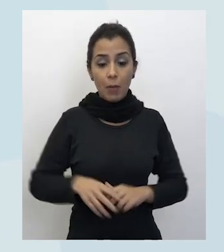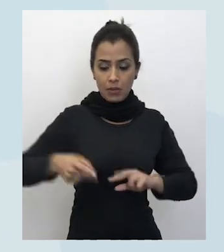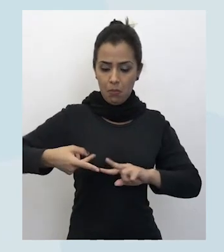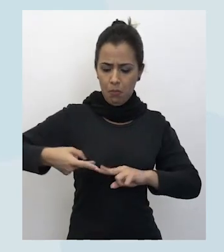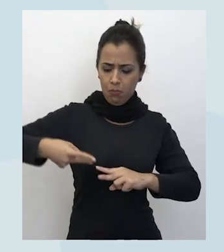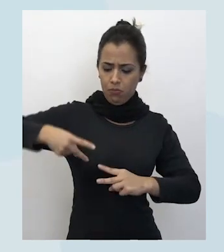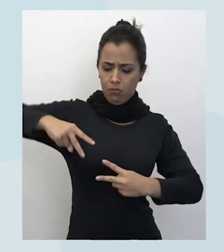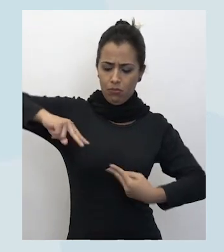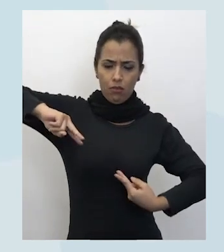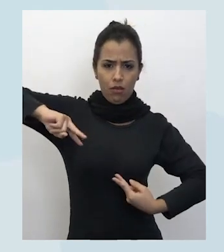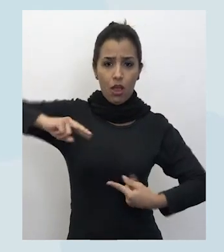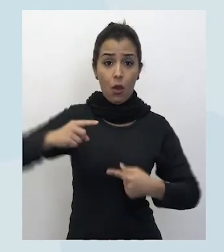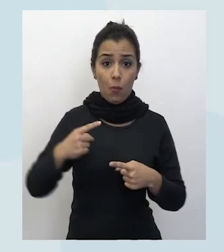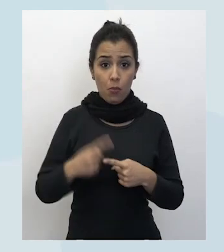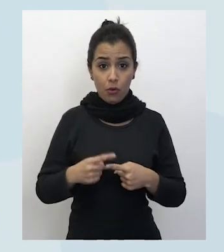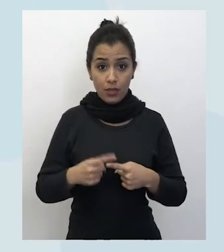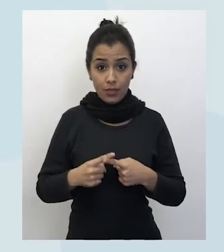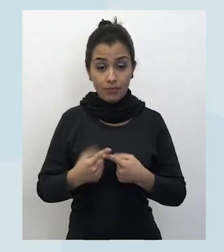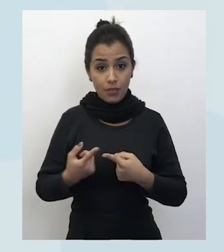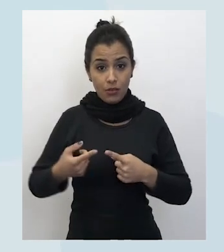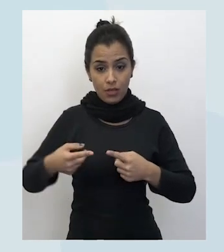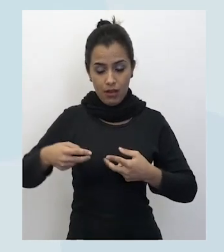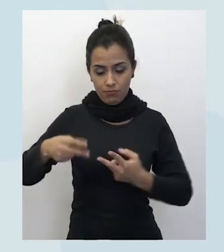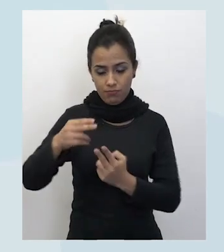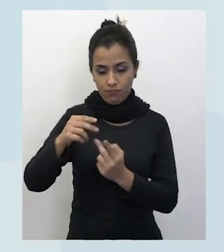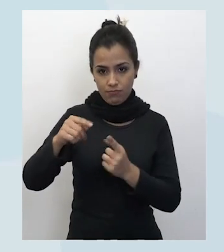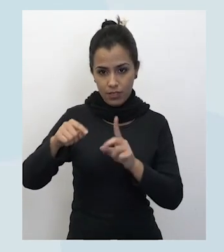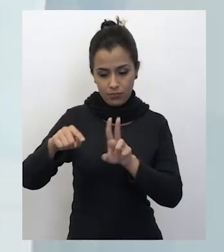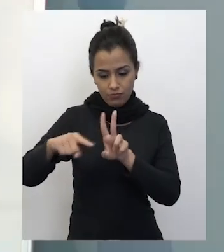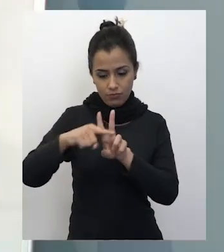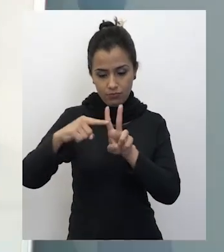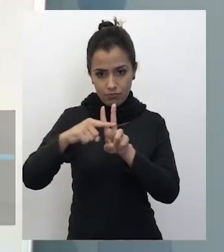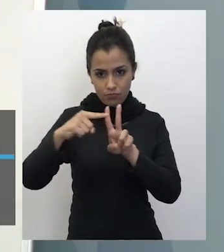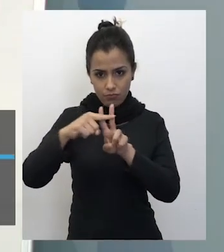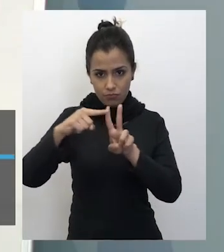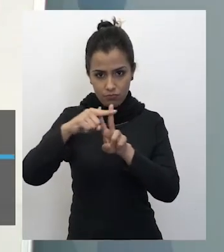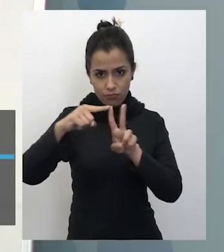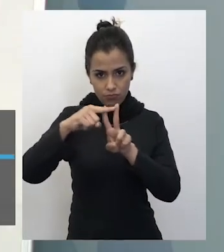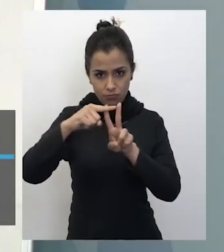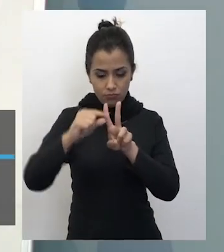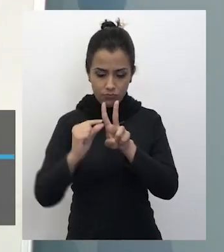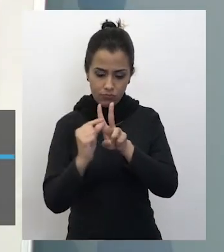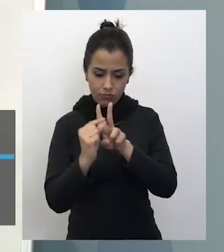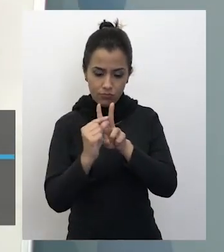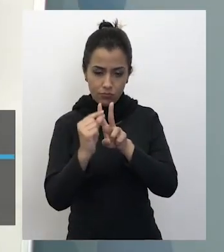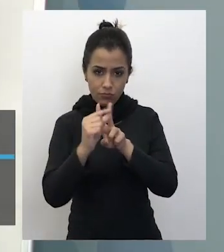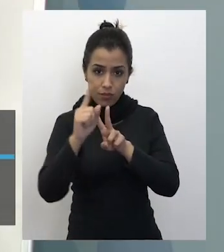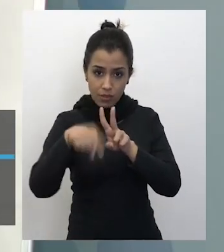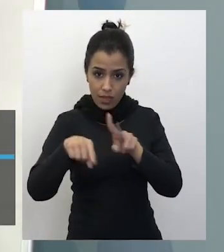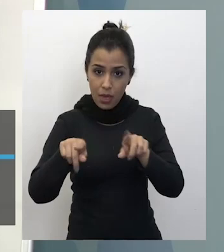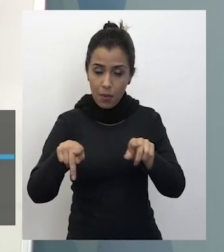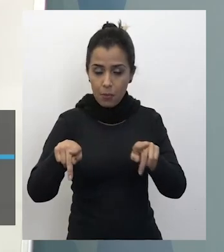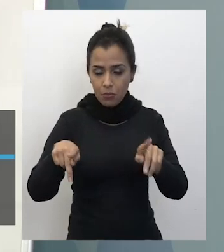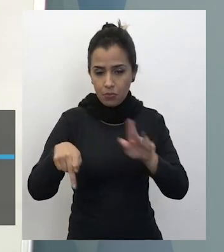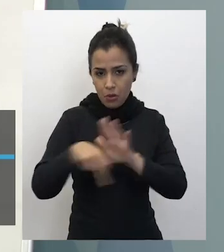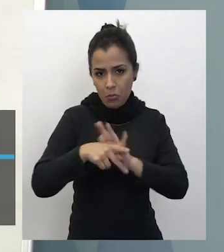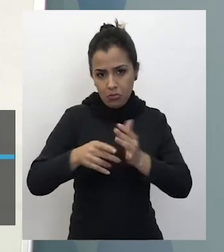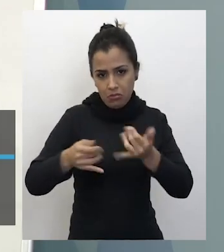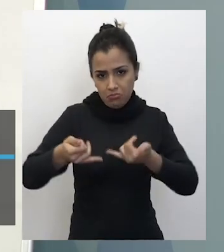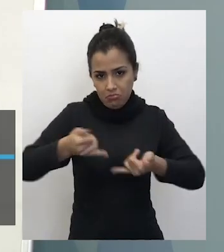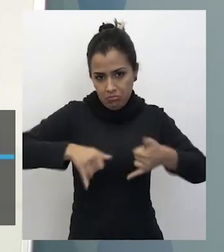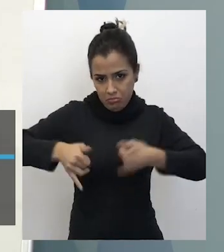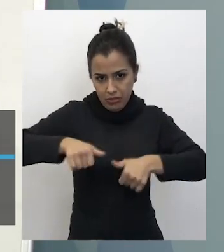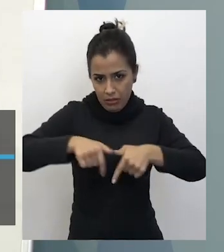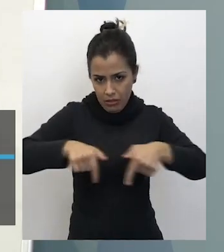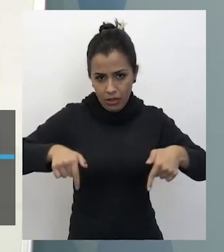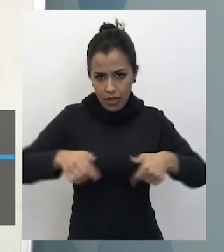retorcida? Bom, essa escadinha ela está representando, na verdade, a parte química da coisa, tá? O